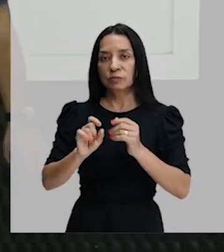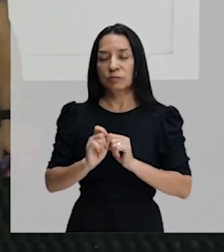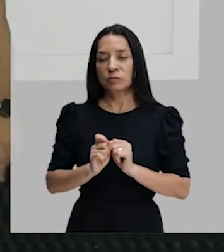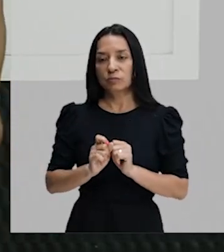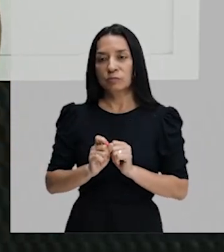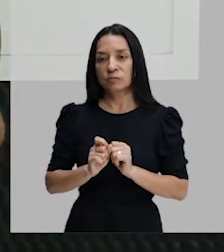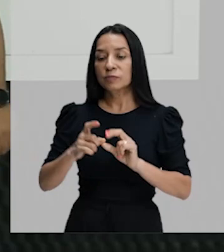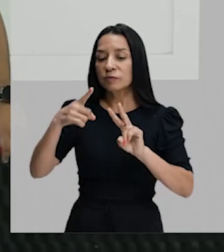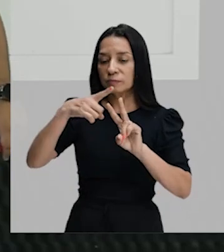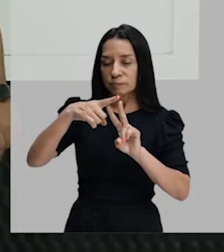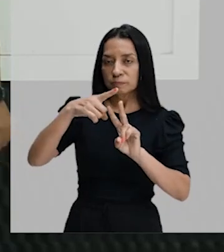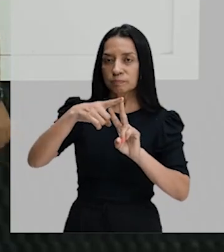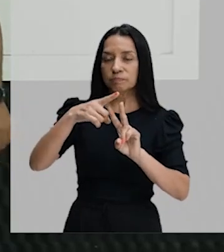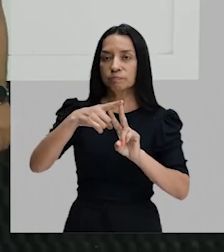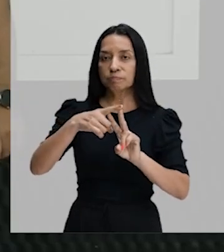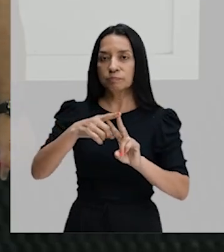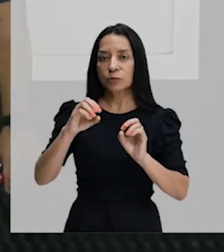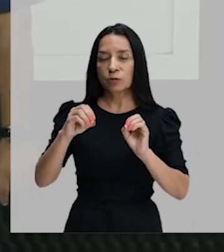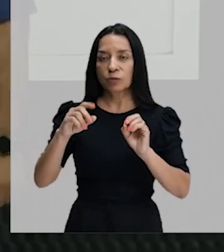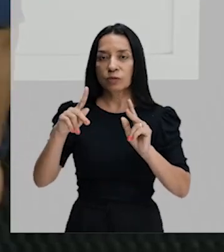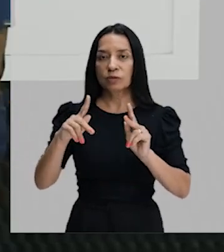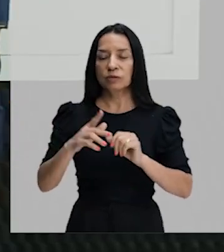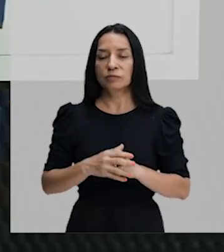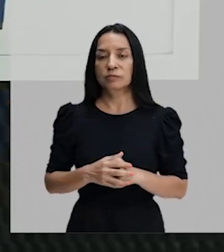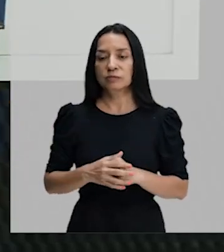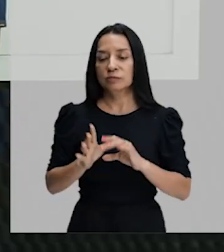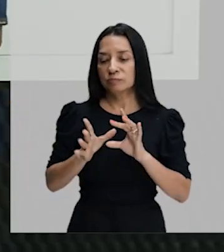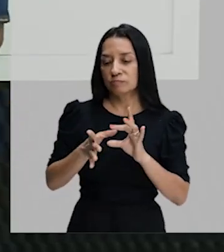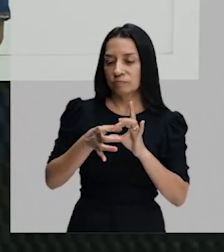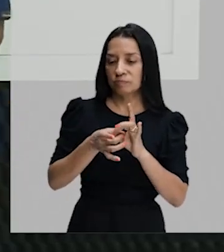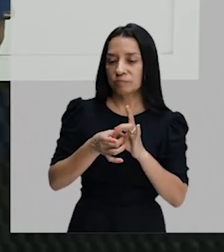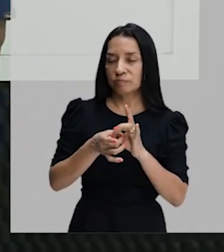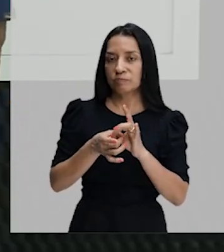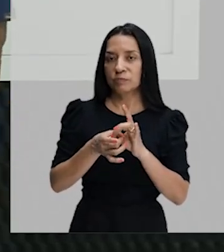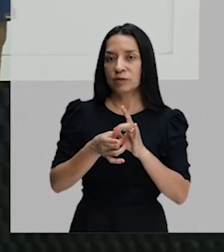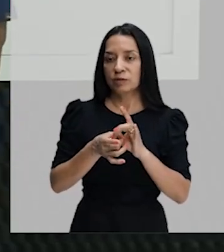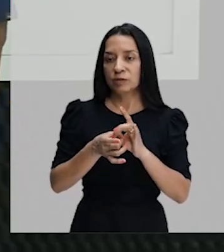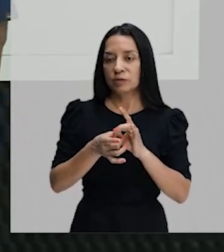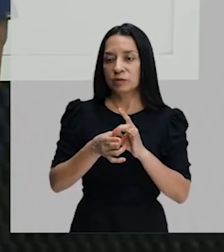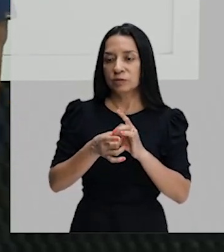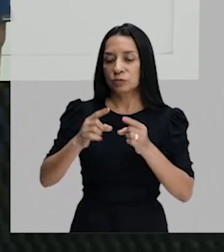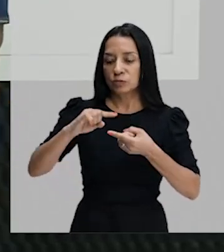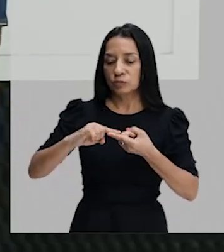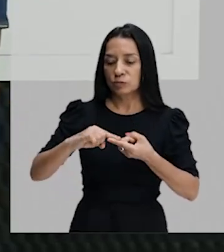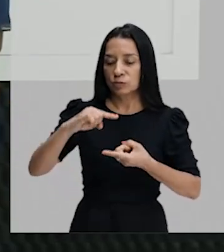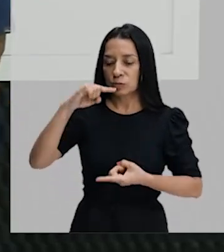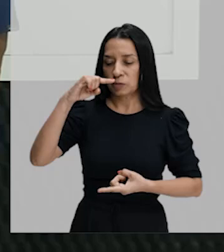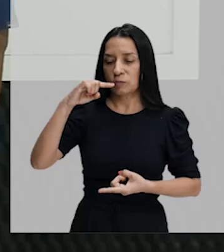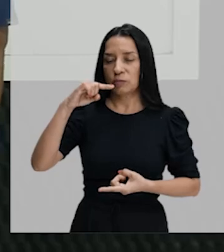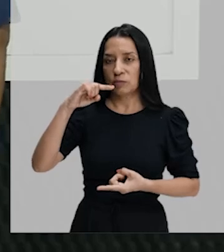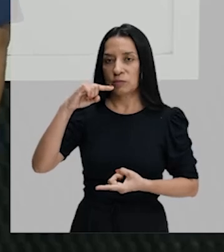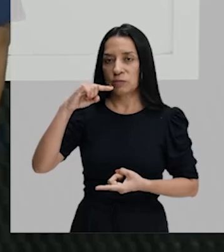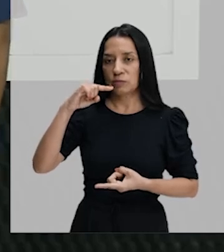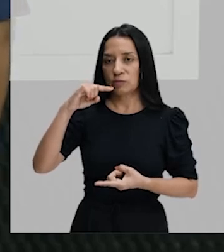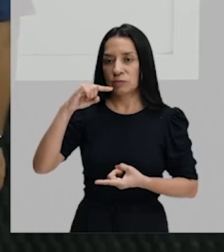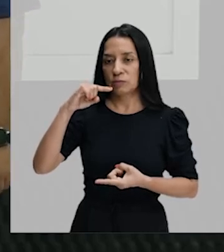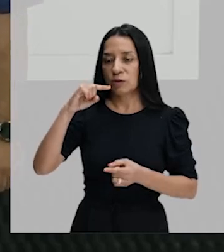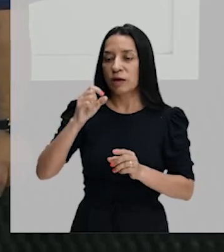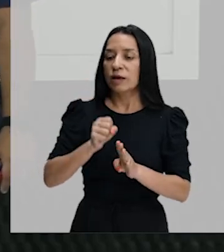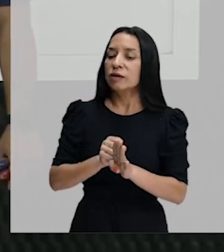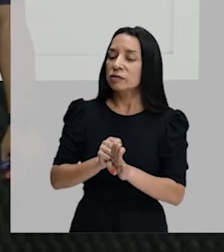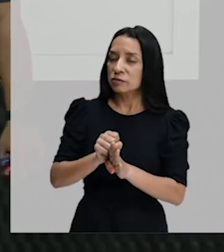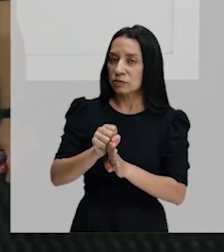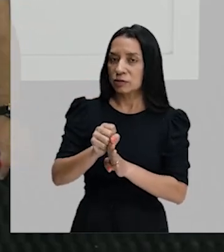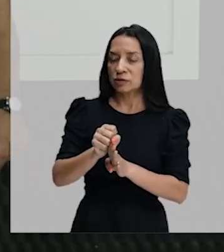uma grandeza vetorial, tá ok? É uma grandeza que depende do seu tamanho, né? Intensidade de módulo, depende da direção